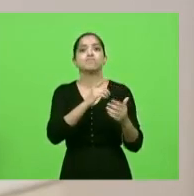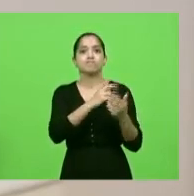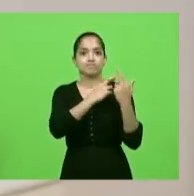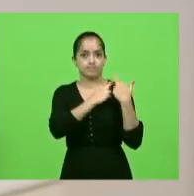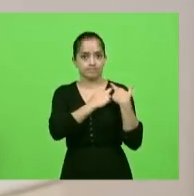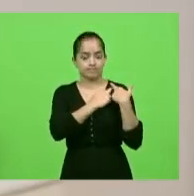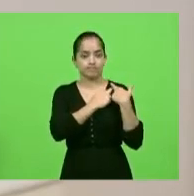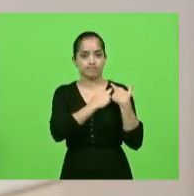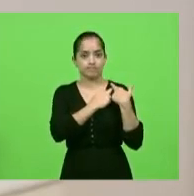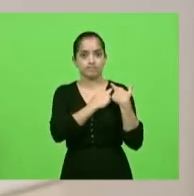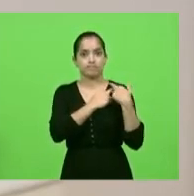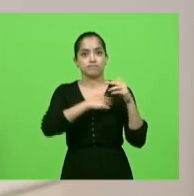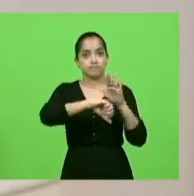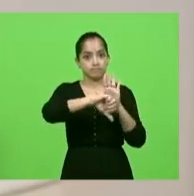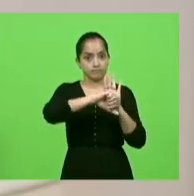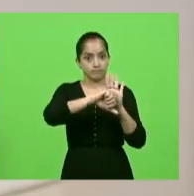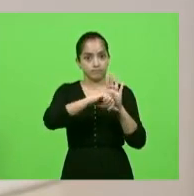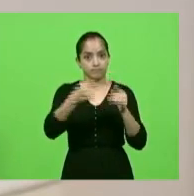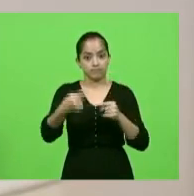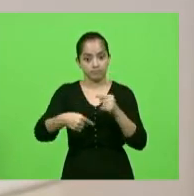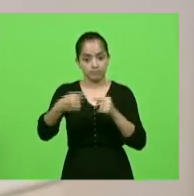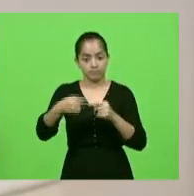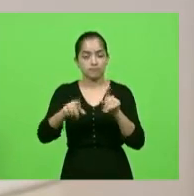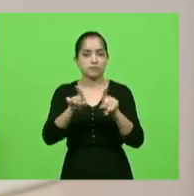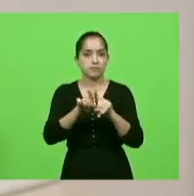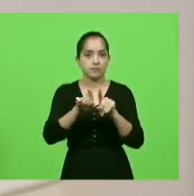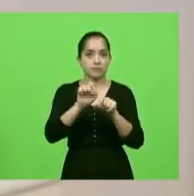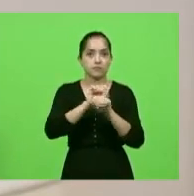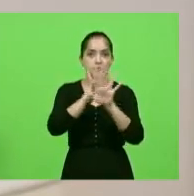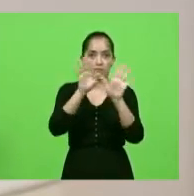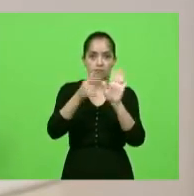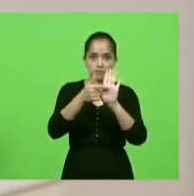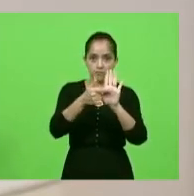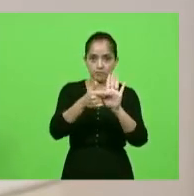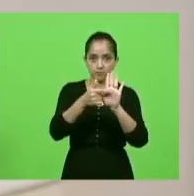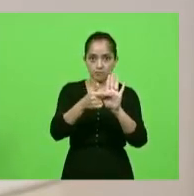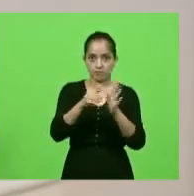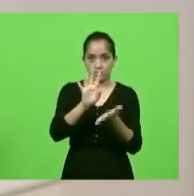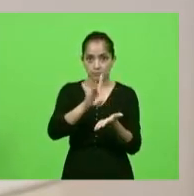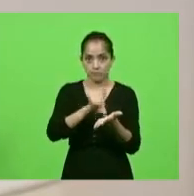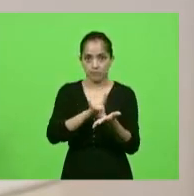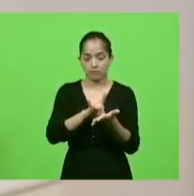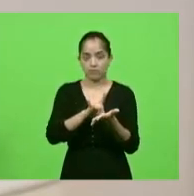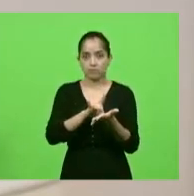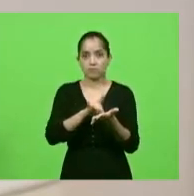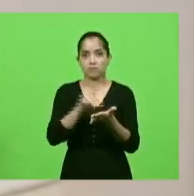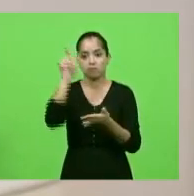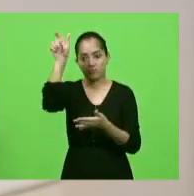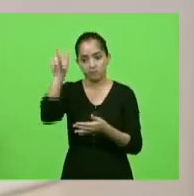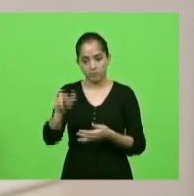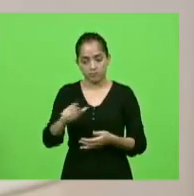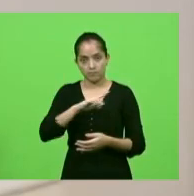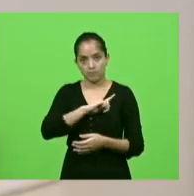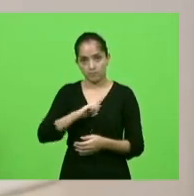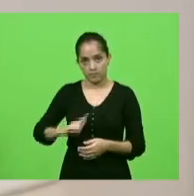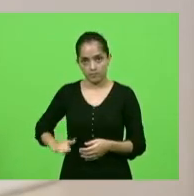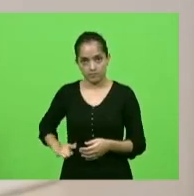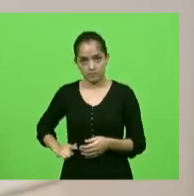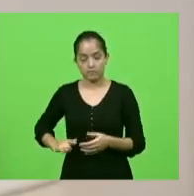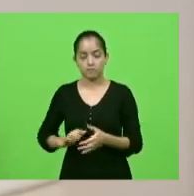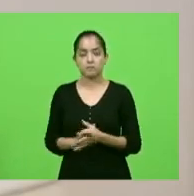política, bem como houve a clara exposição dos fatos imputados ao excelentíssimo senhor governador.